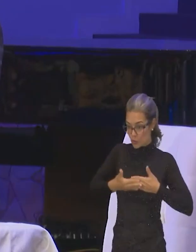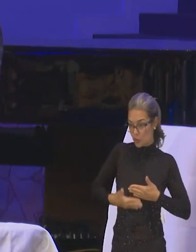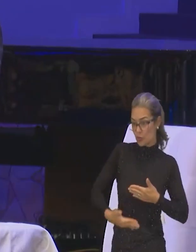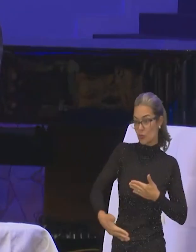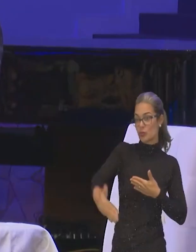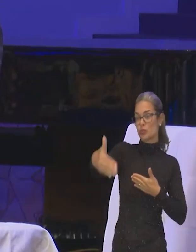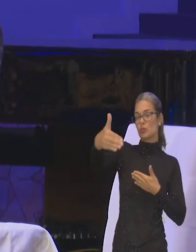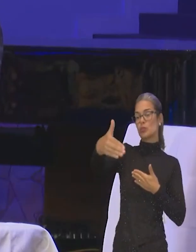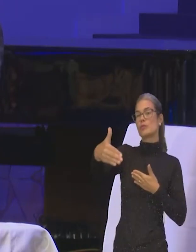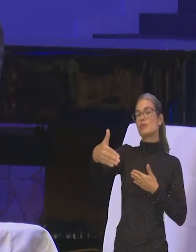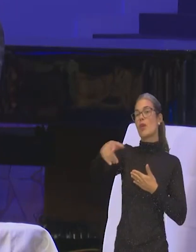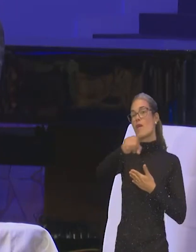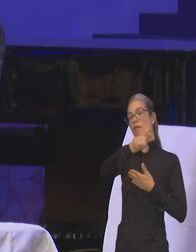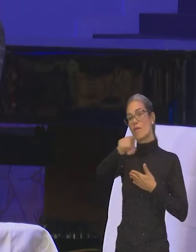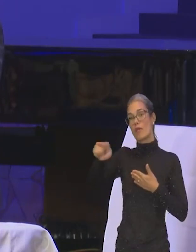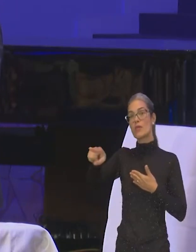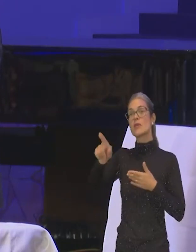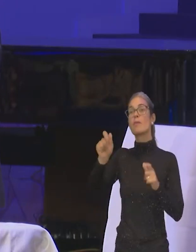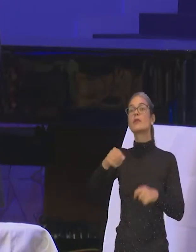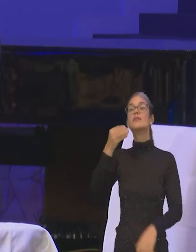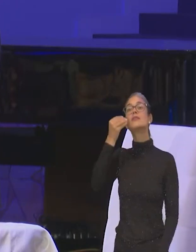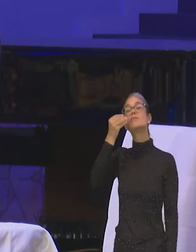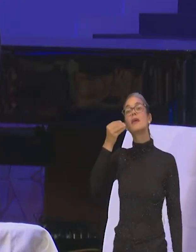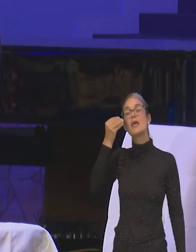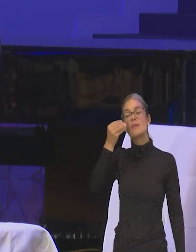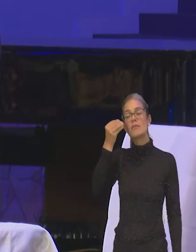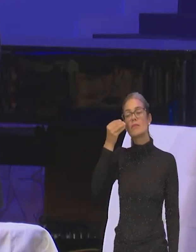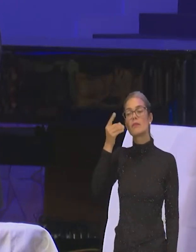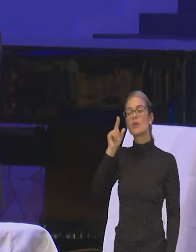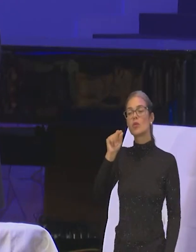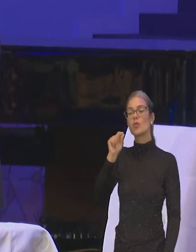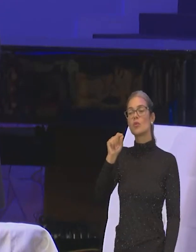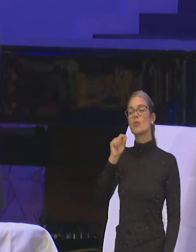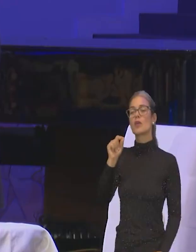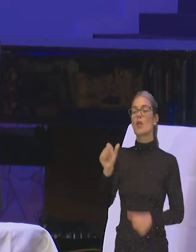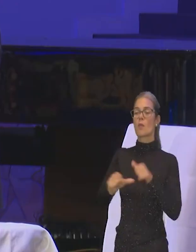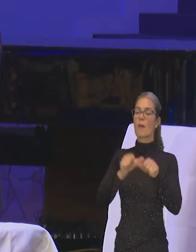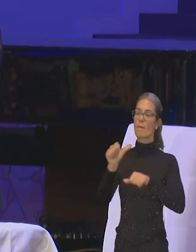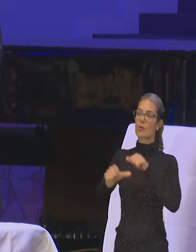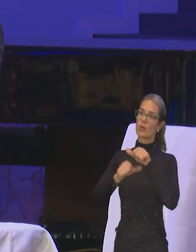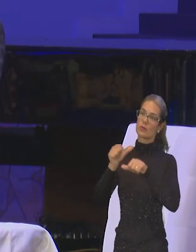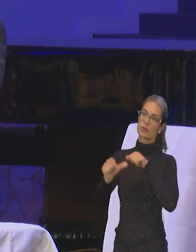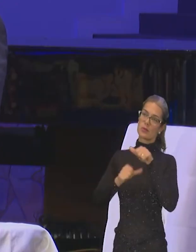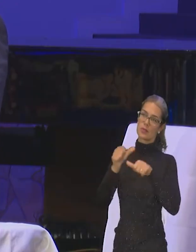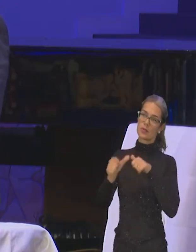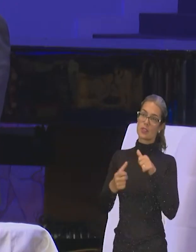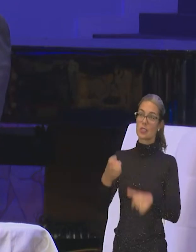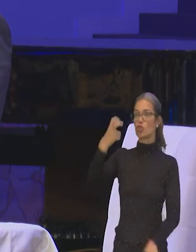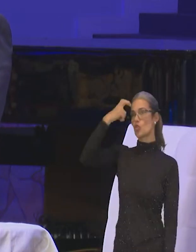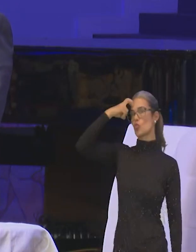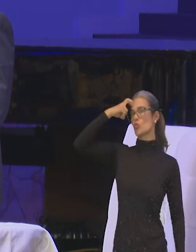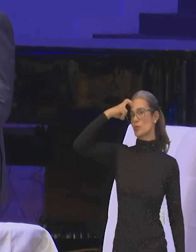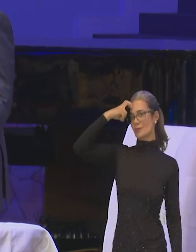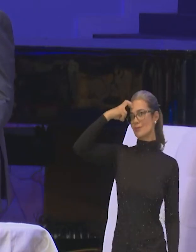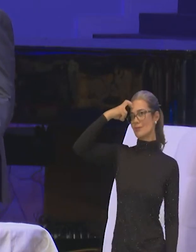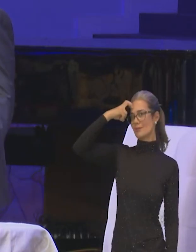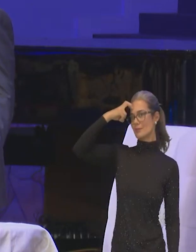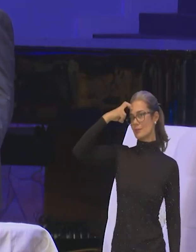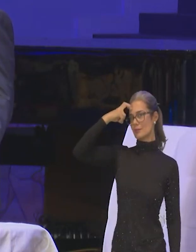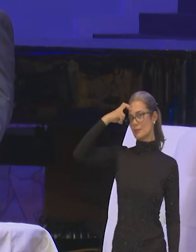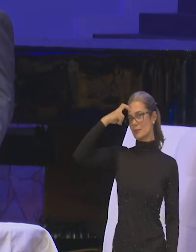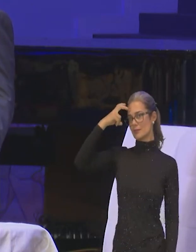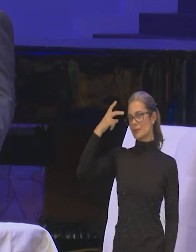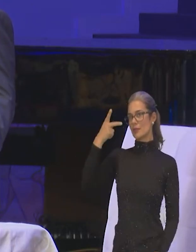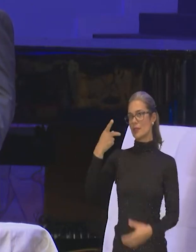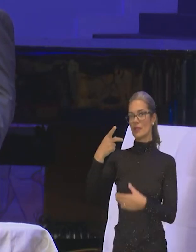vem, você experimente uma mudança de cultura na sua